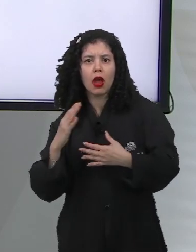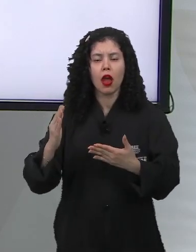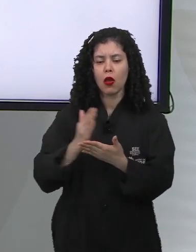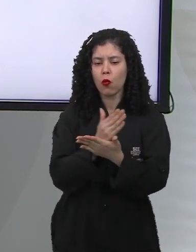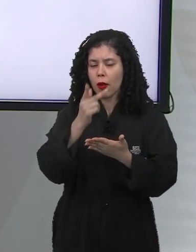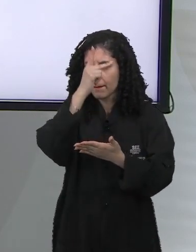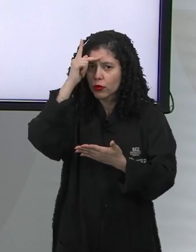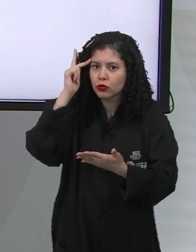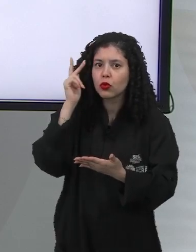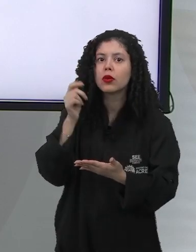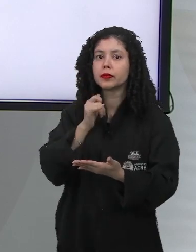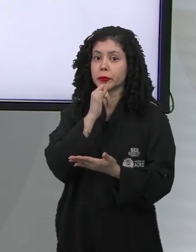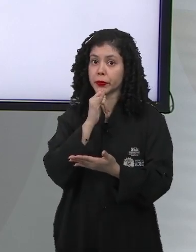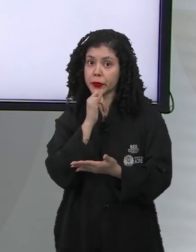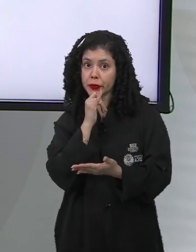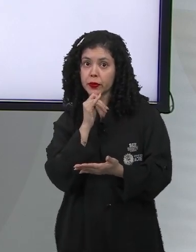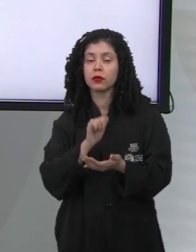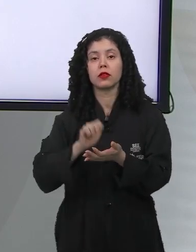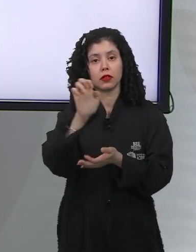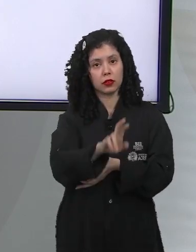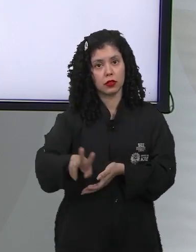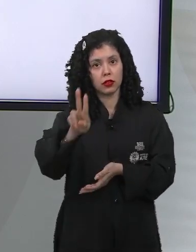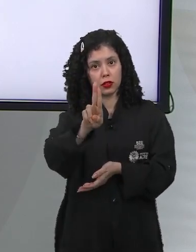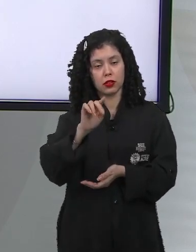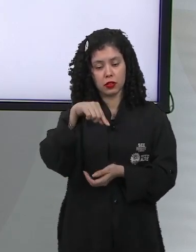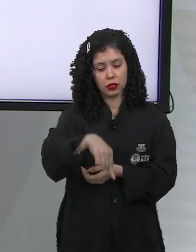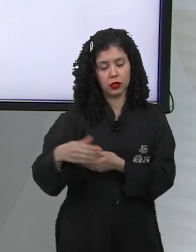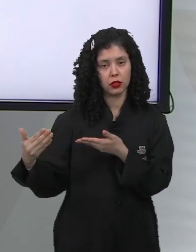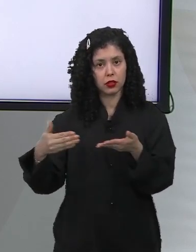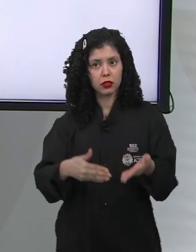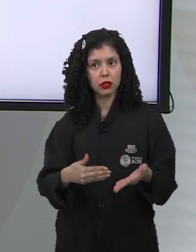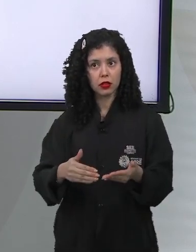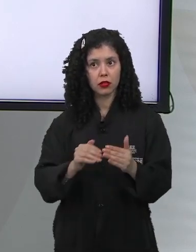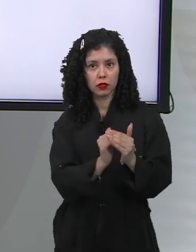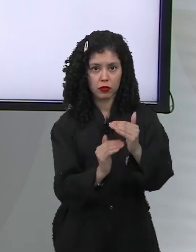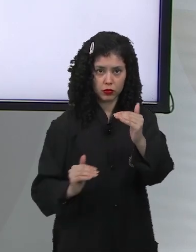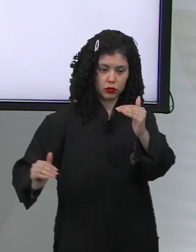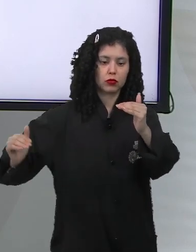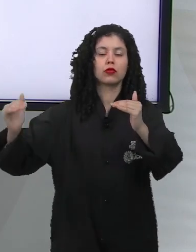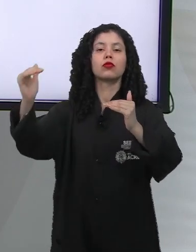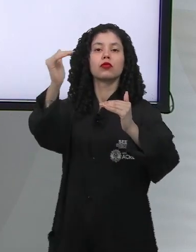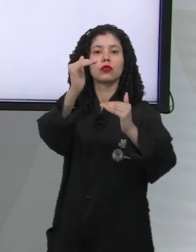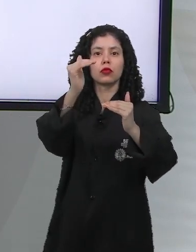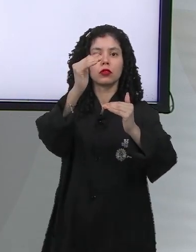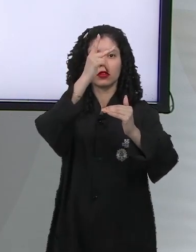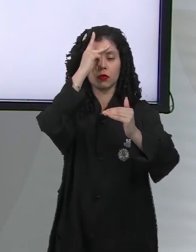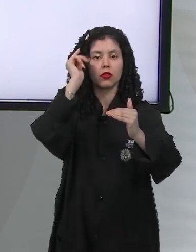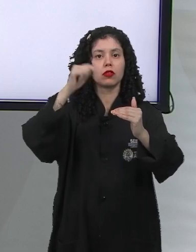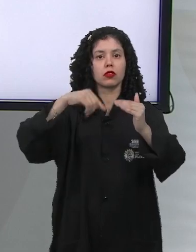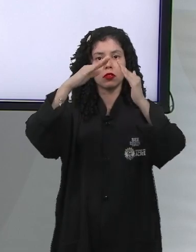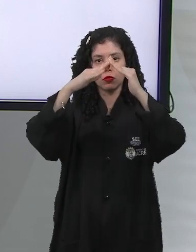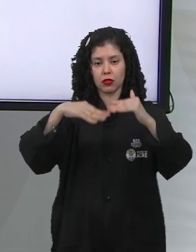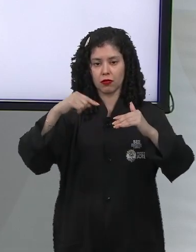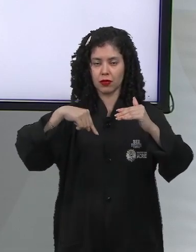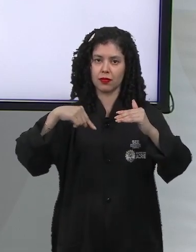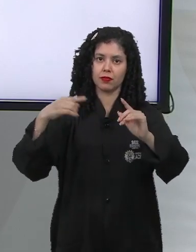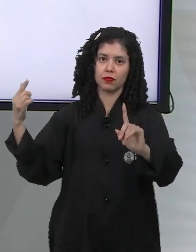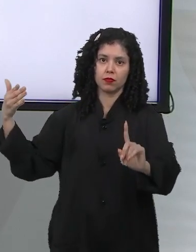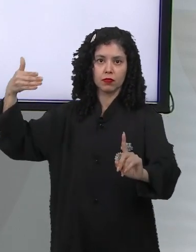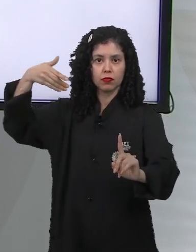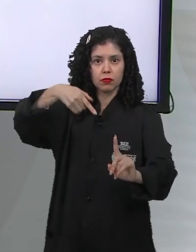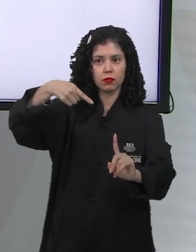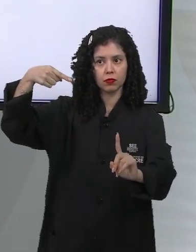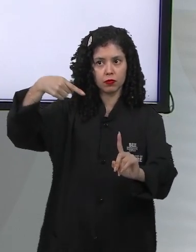algumas pessoas, no caso os europeus que estavam chegando aqui, se sentiam superiores às pessoas que já moravam aqui.